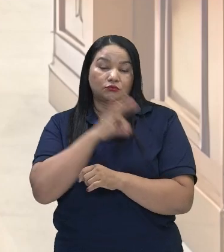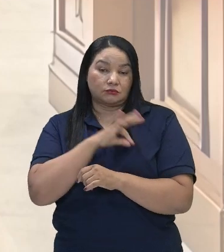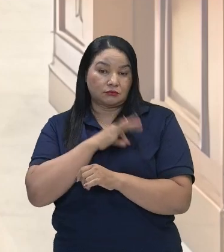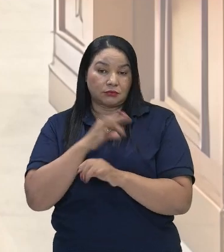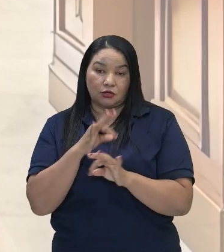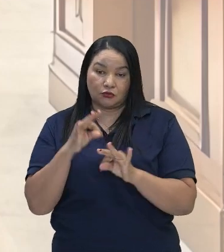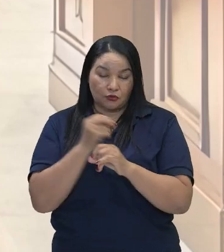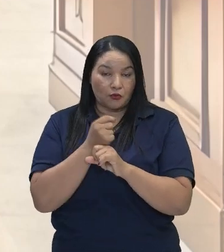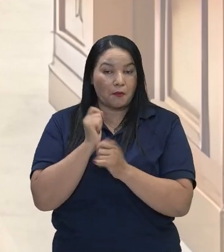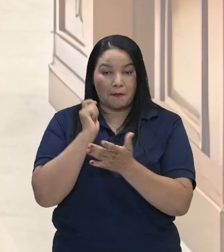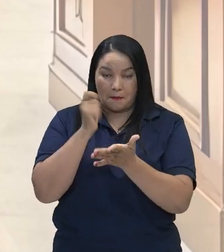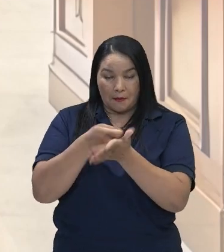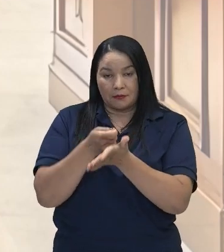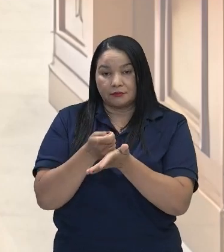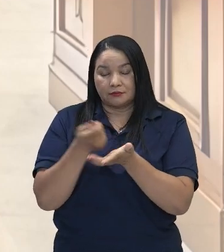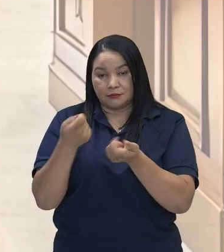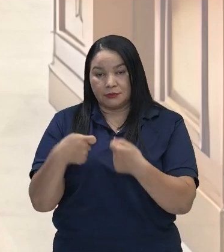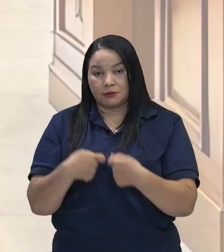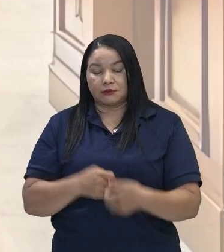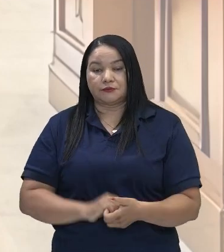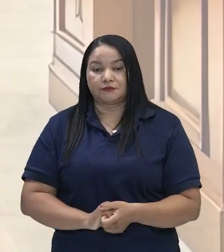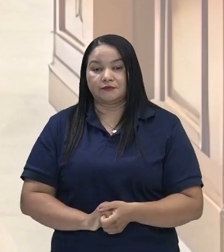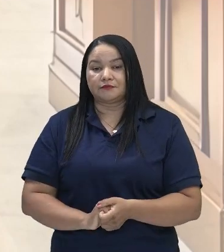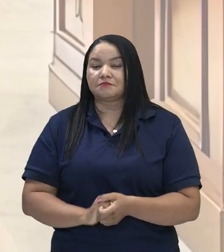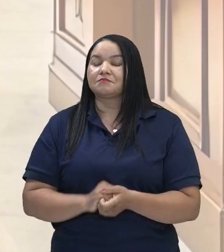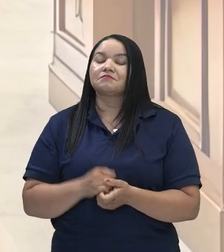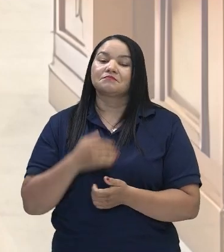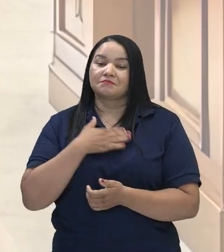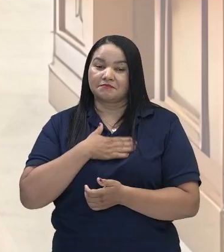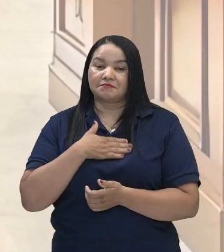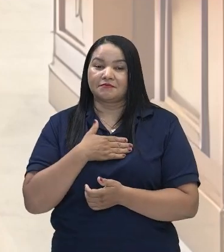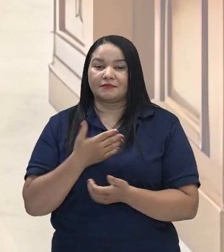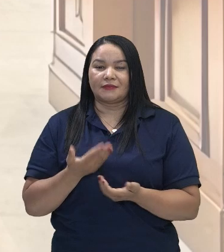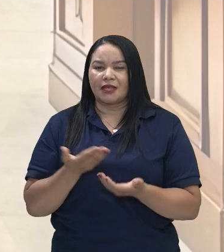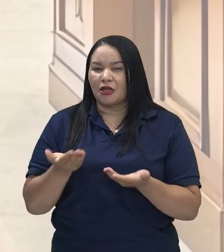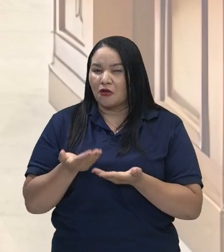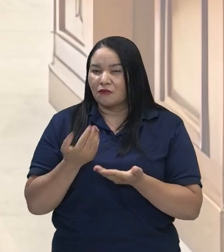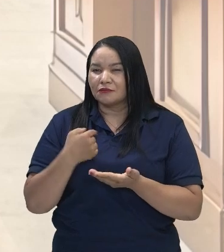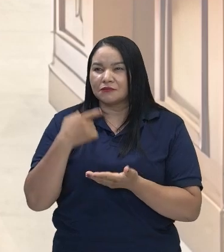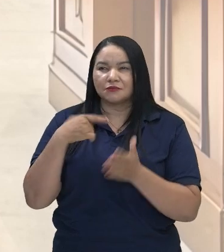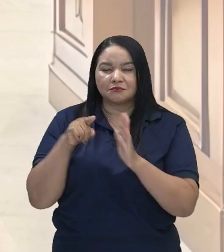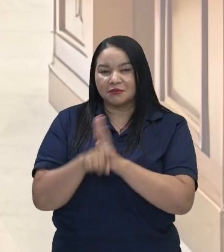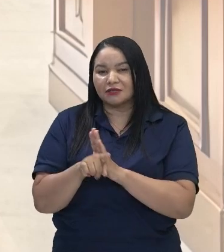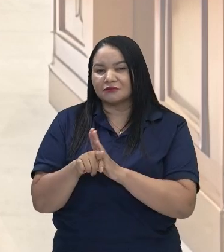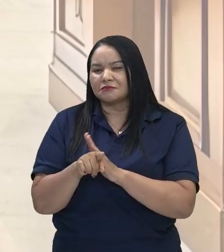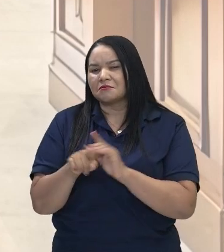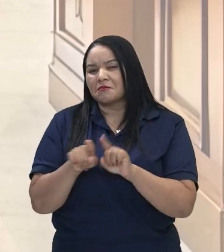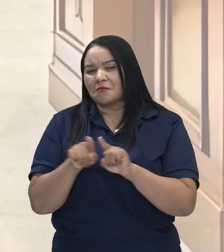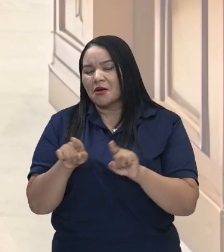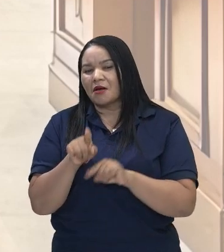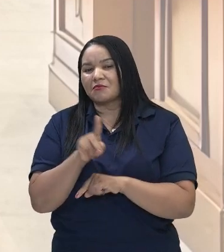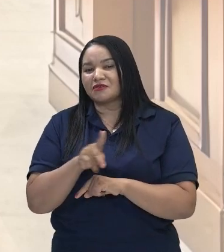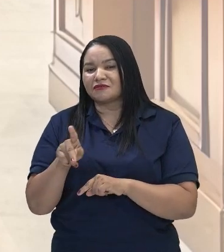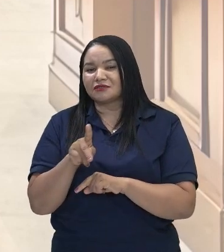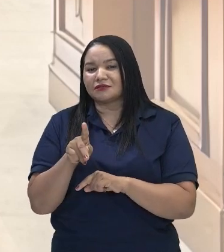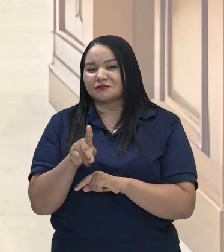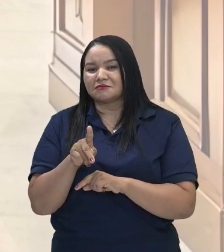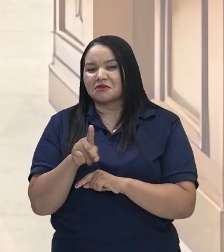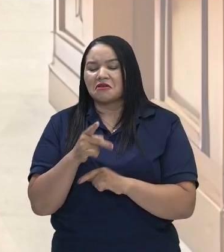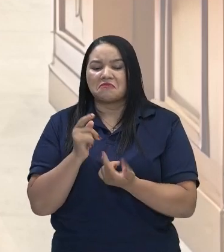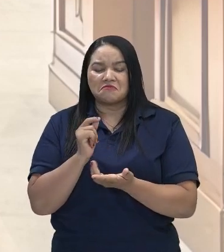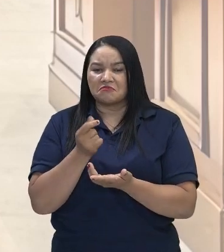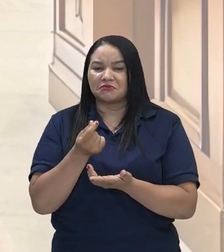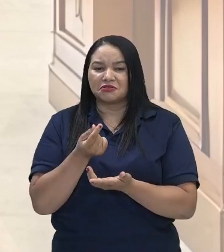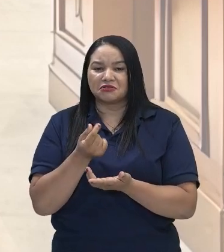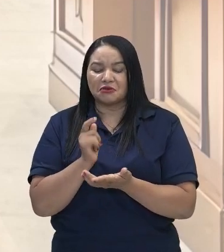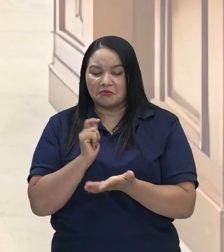ao trabalhador. Muito bem, gostei. Aí você deve perguntar aí, né? Mas professor, quais são essas verbas